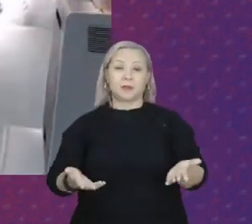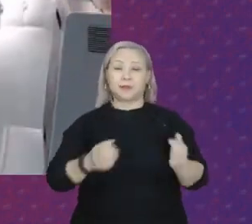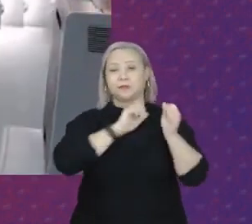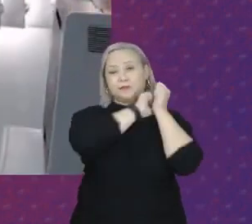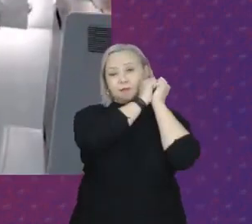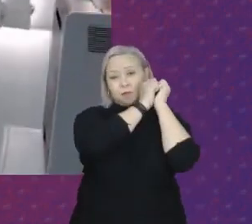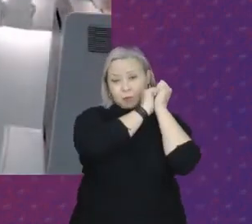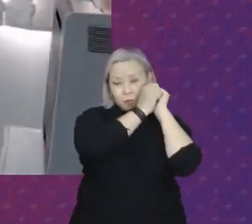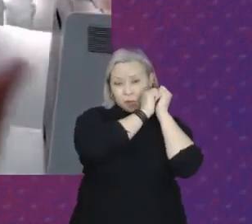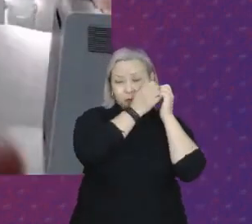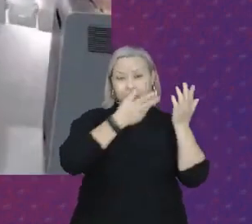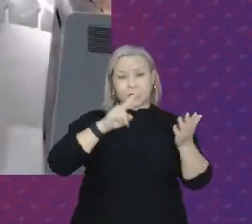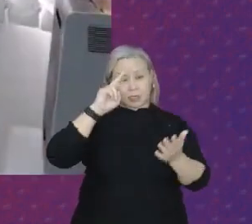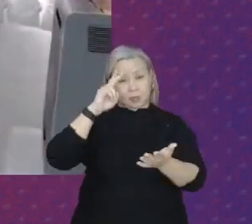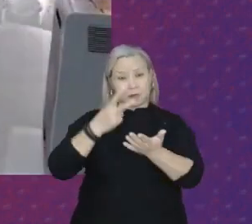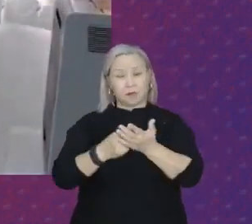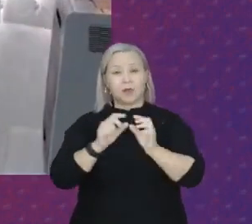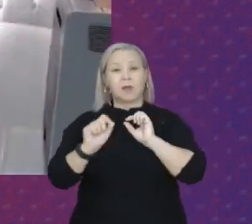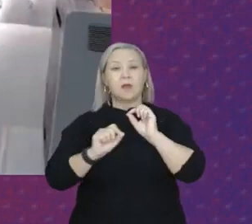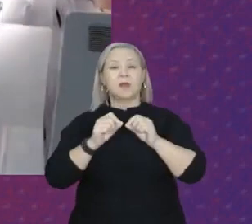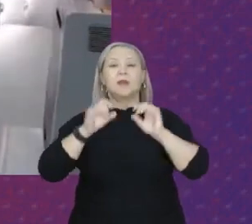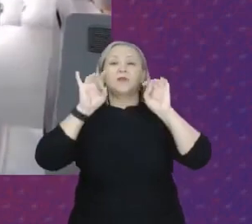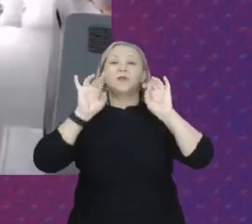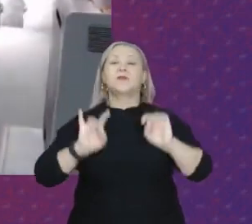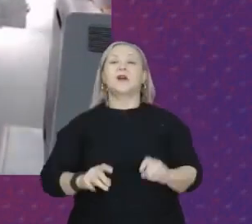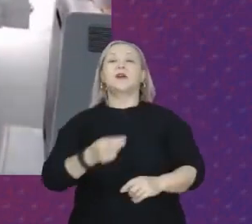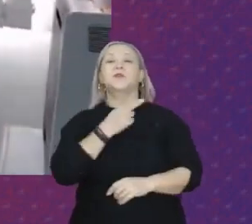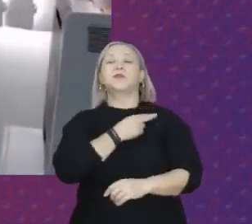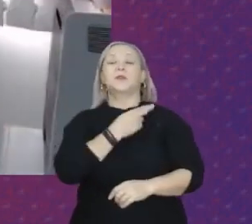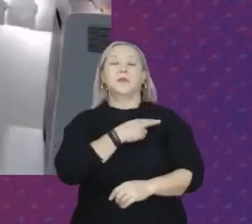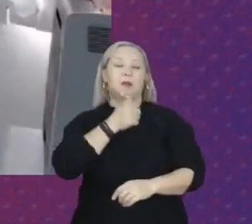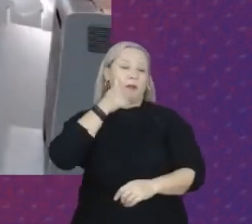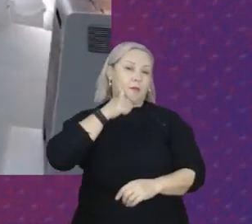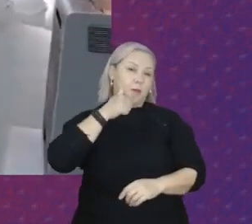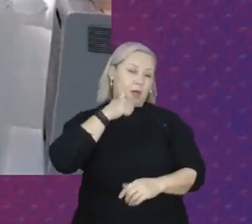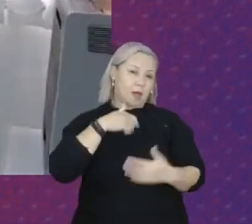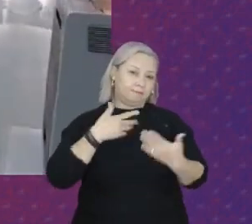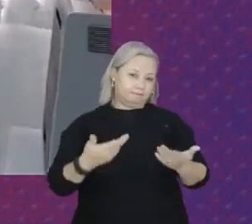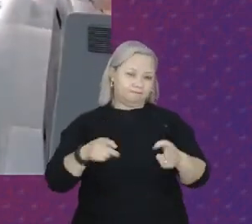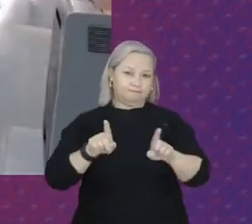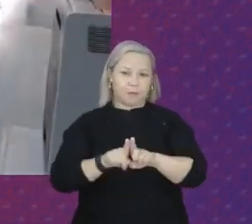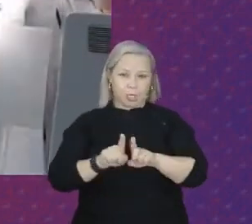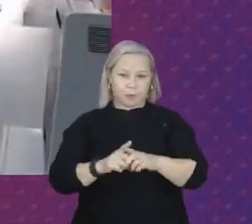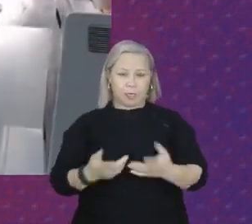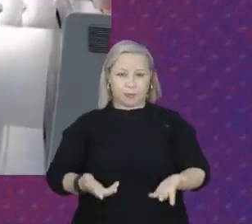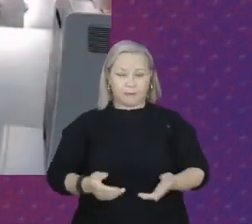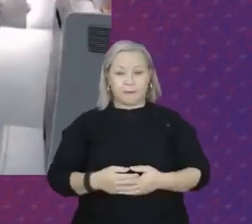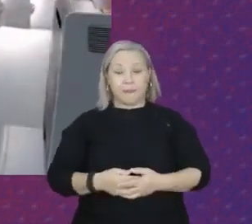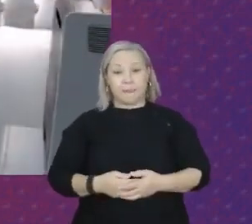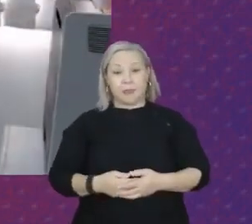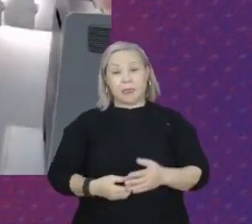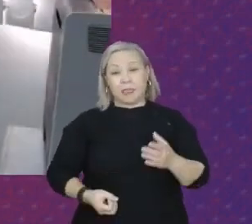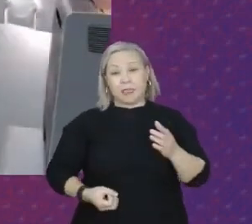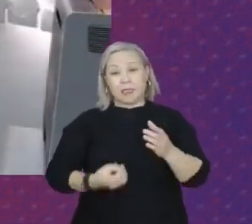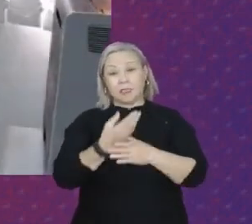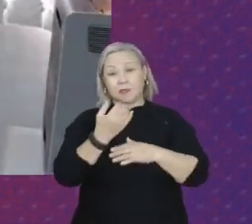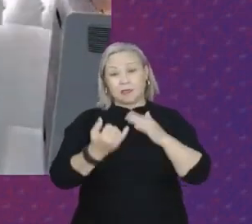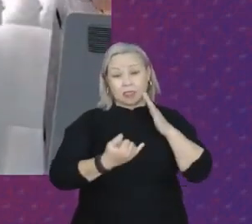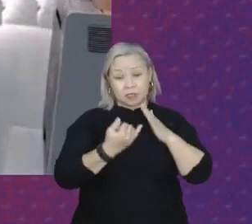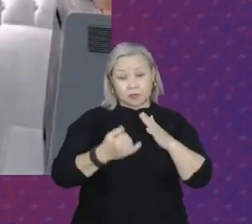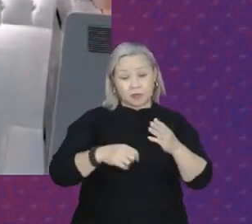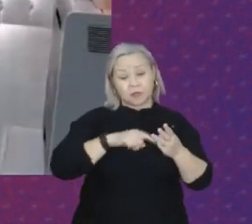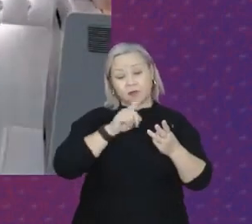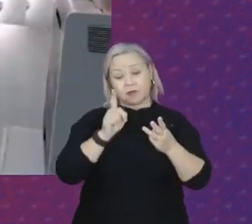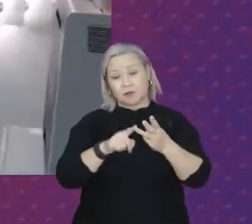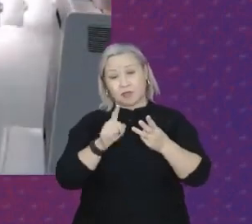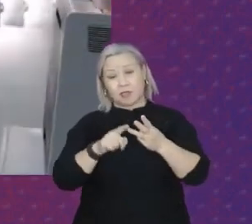domésticas, que são consideradas quase que exclusivamente de responsabilidade da mulher e acabam constituindo um terceiro ou